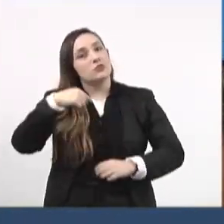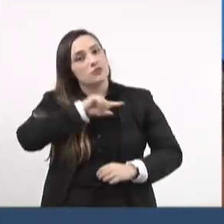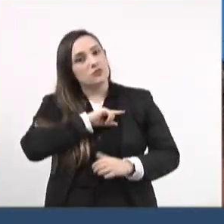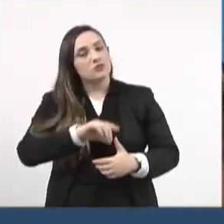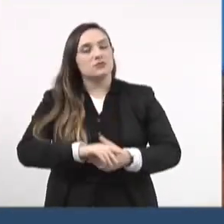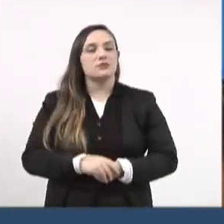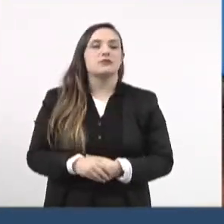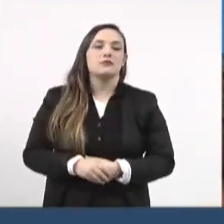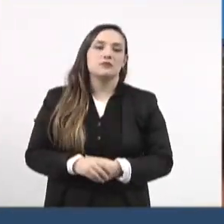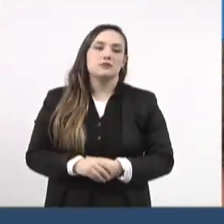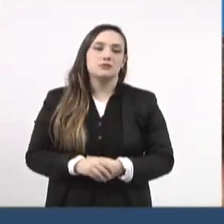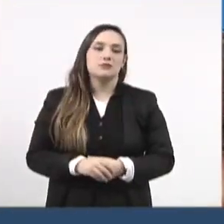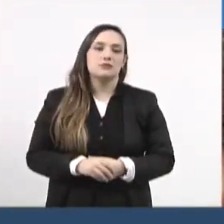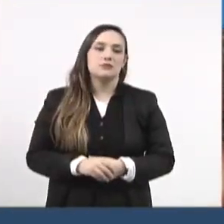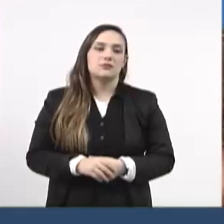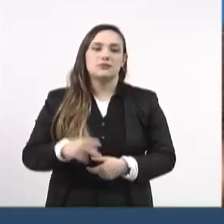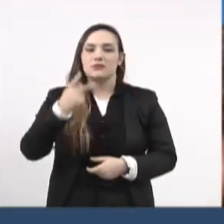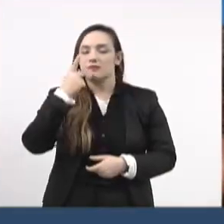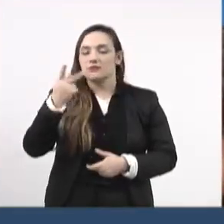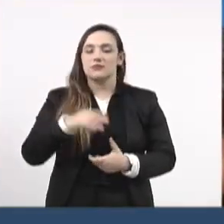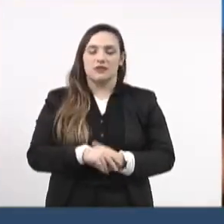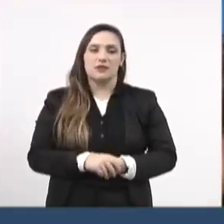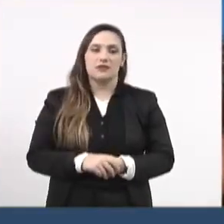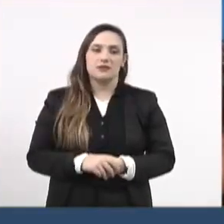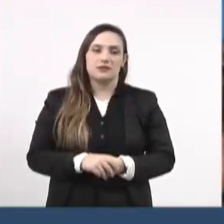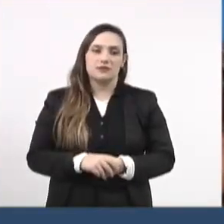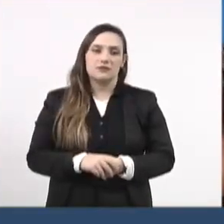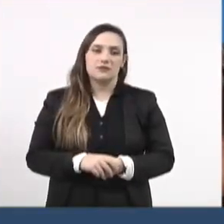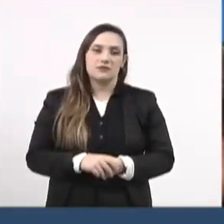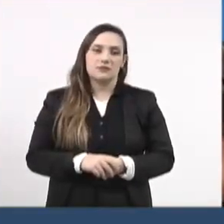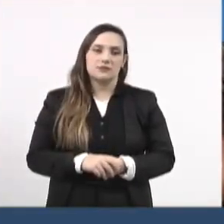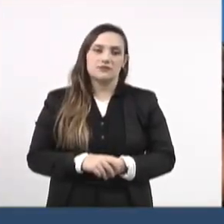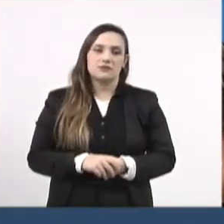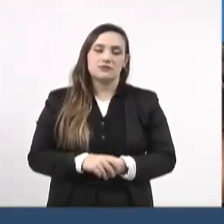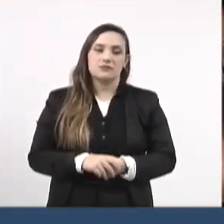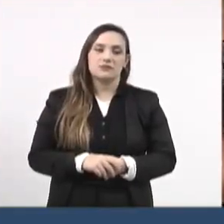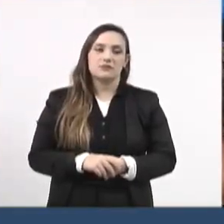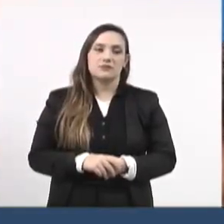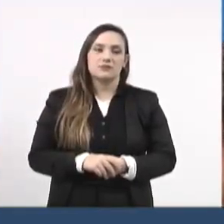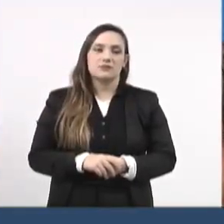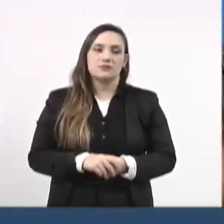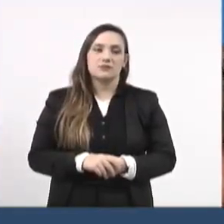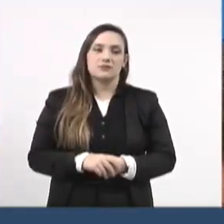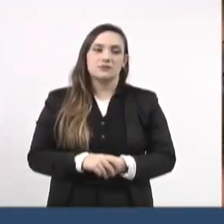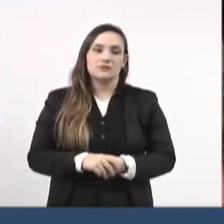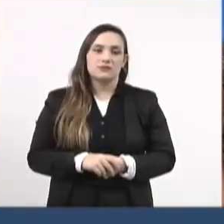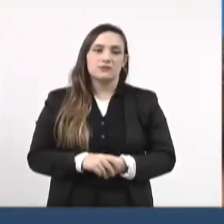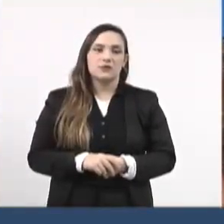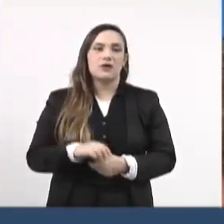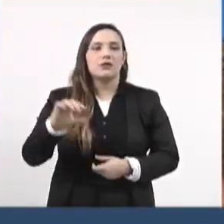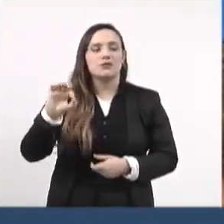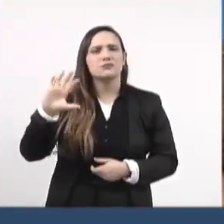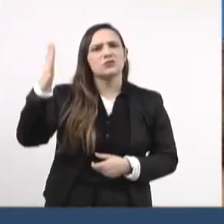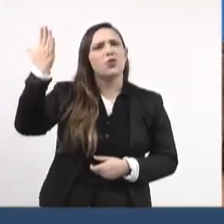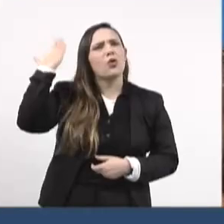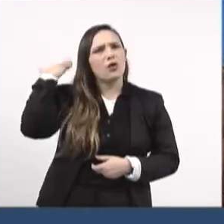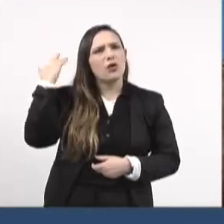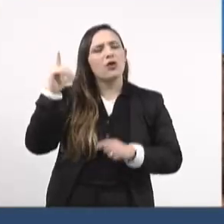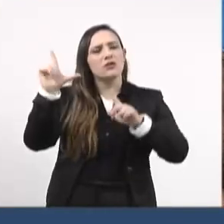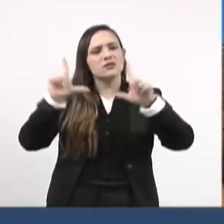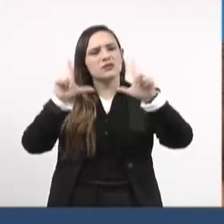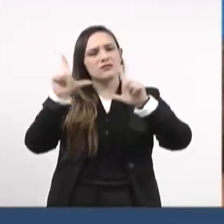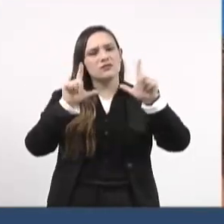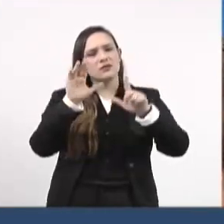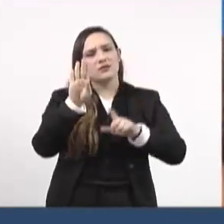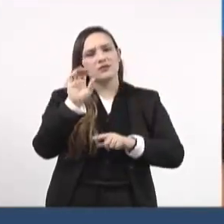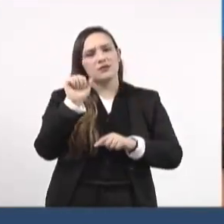possa falar a respeito do que aconteceu ontem na rede Bandeirantes de televisão, no